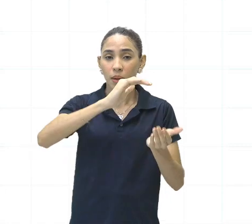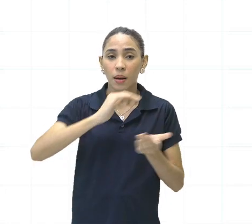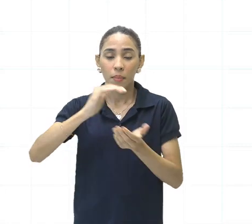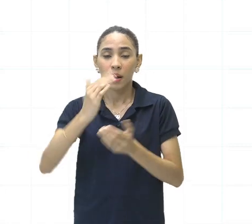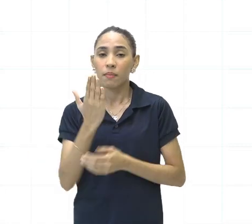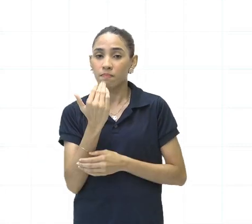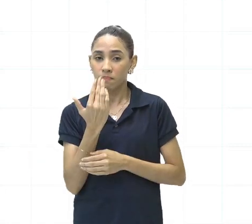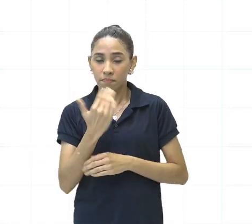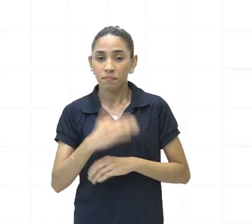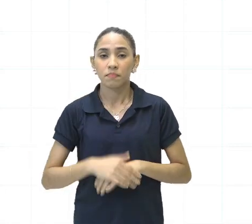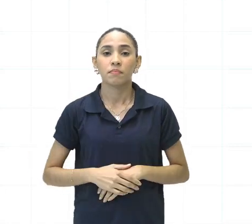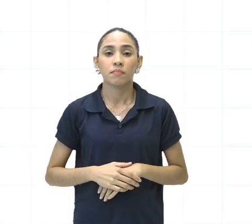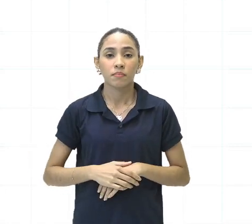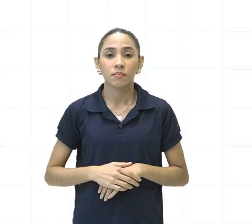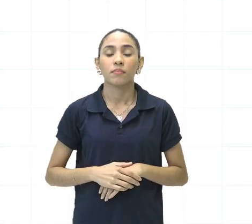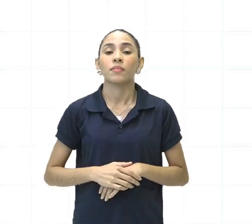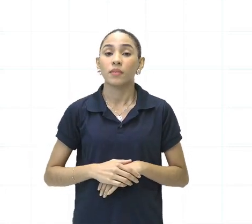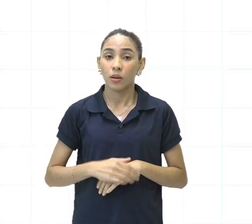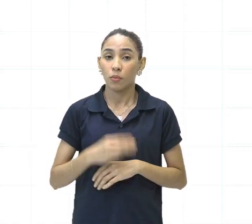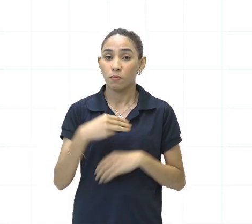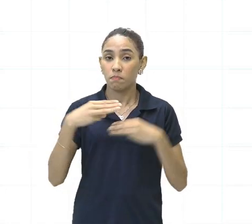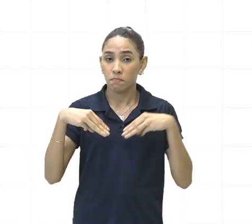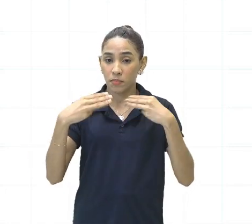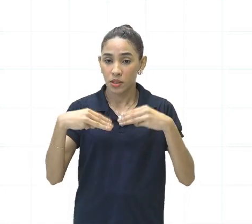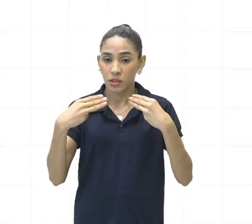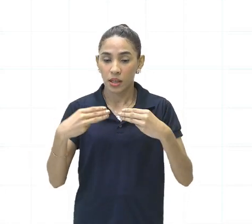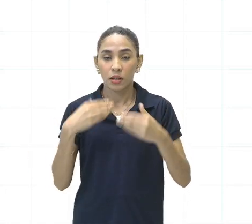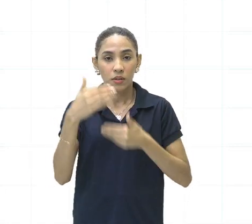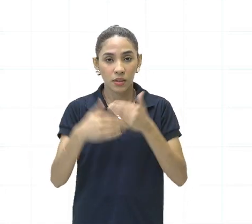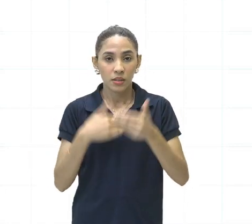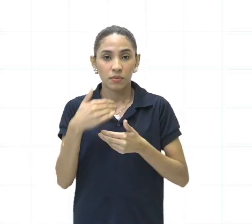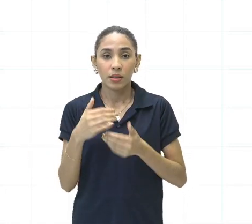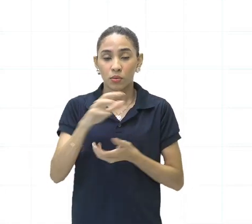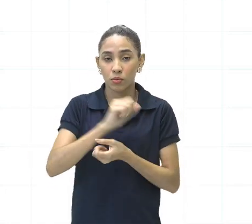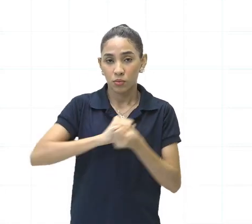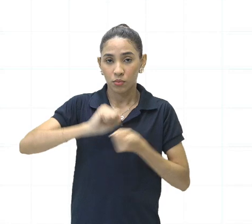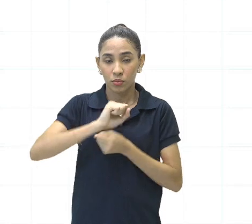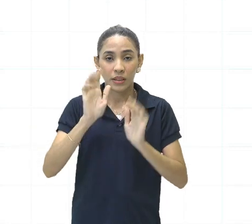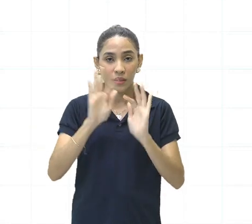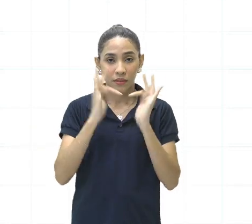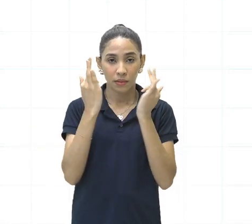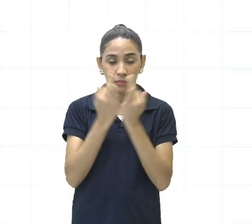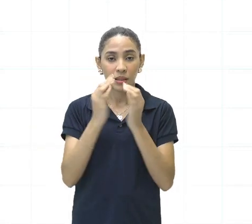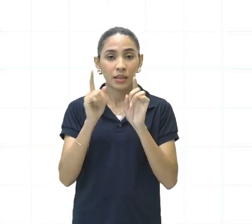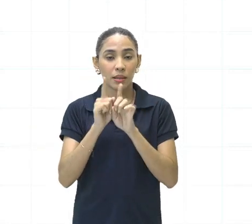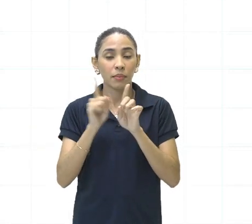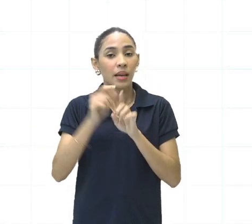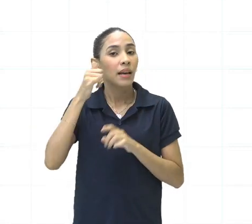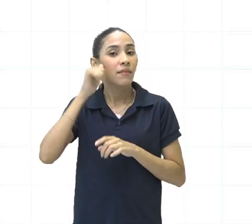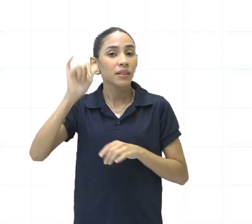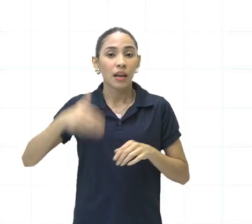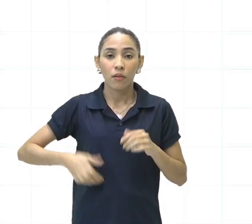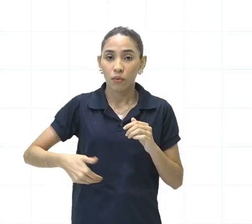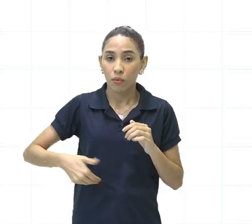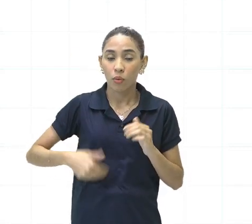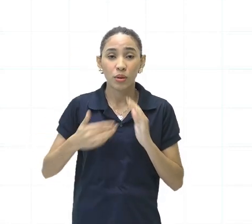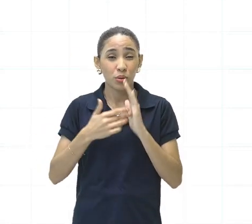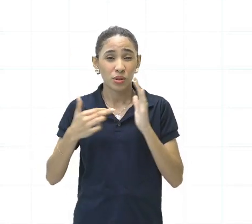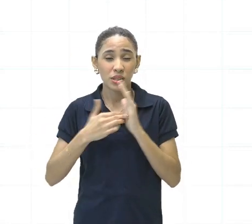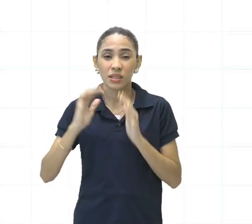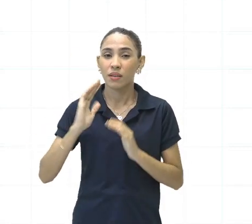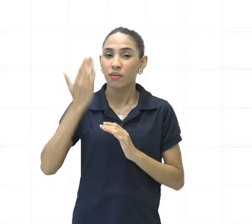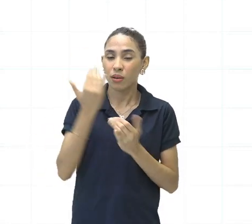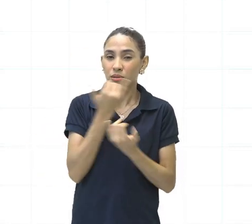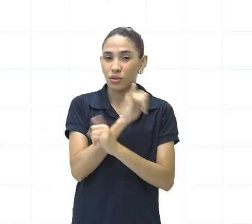do Bolsa Família. De acordo com o Ministério do Desenvolvimento e Assistência Social, Família e Combate à Fome, a notícia falsa tem